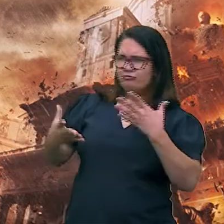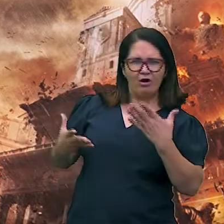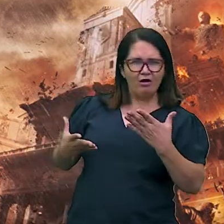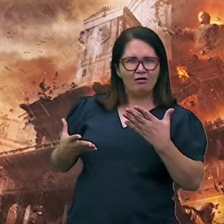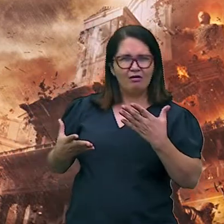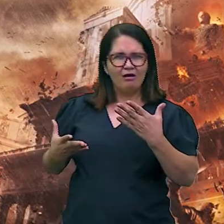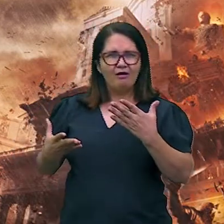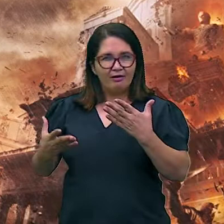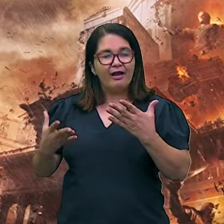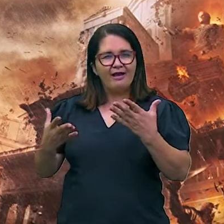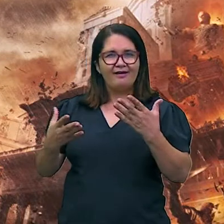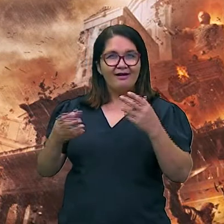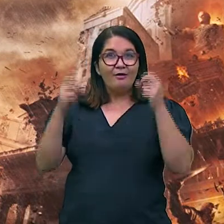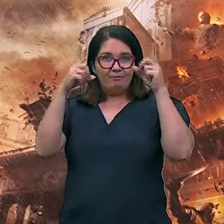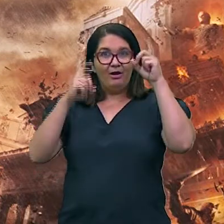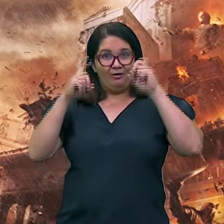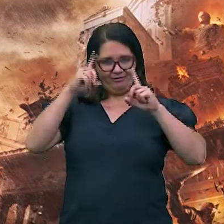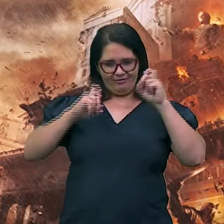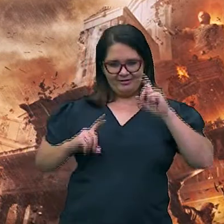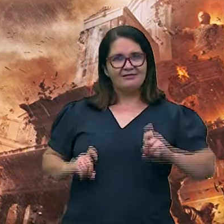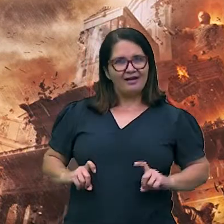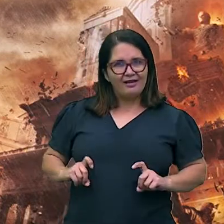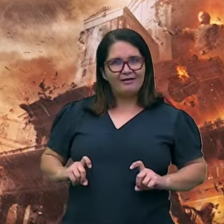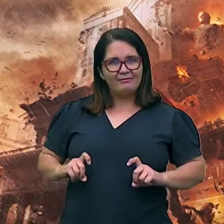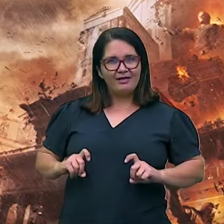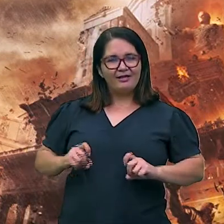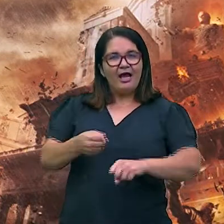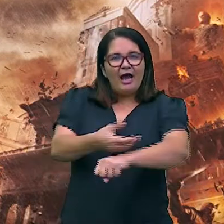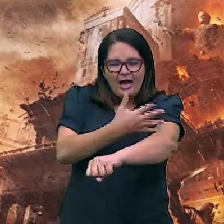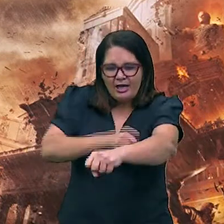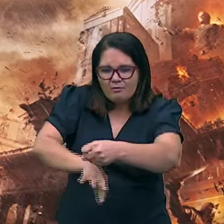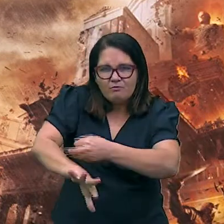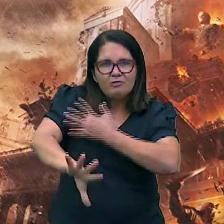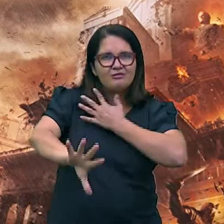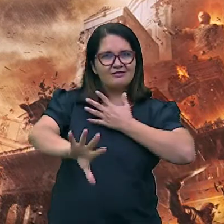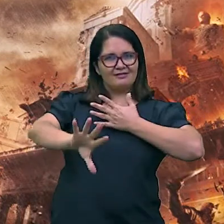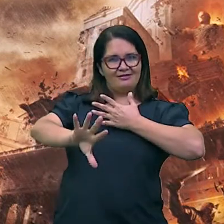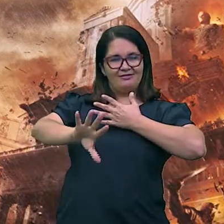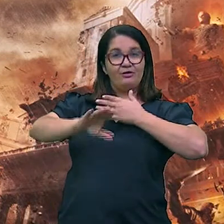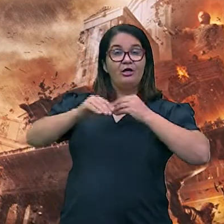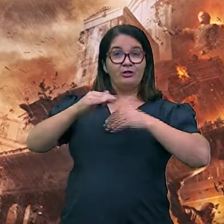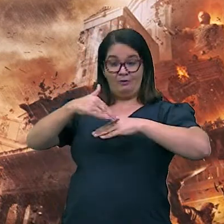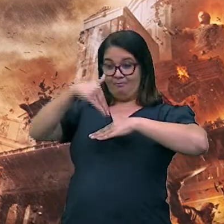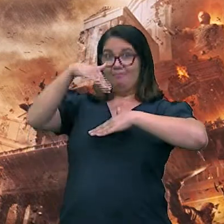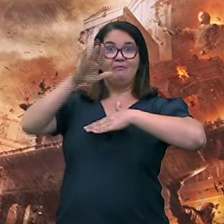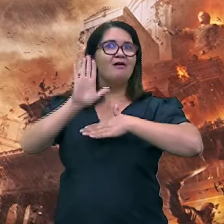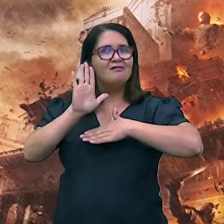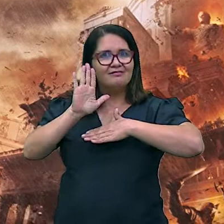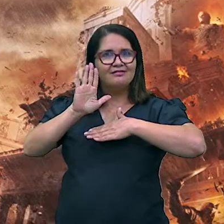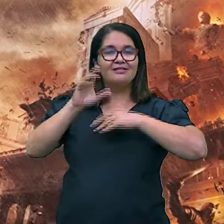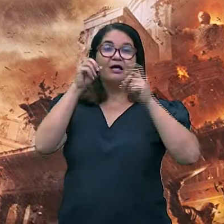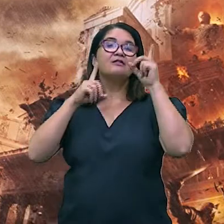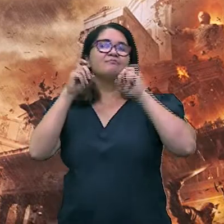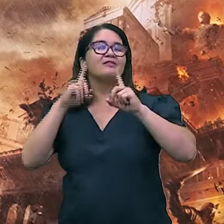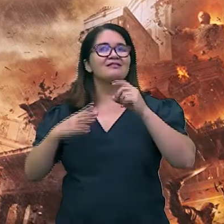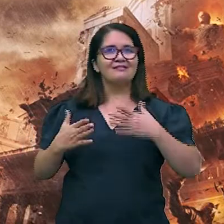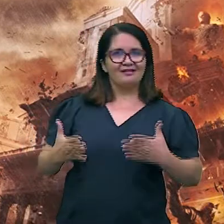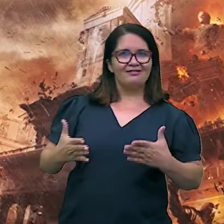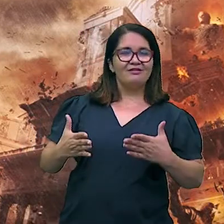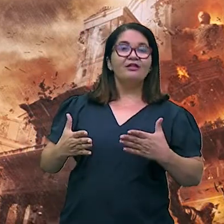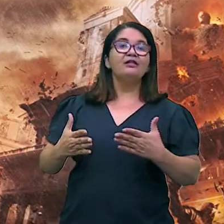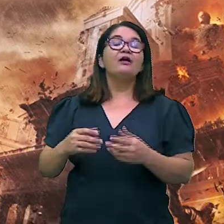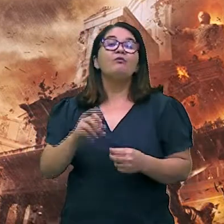Chico Buarque, a gradação ascendente se dá pela descrição com adjetivos cada vez